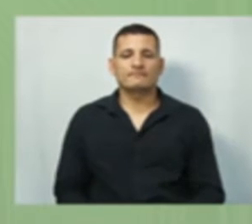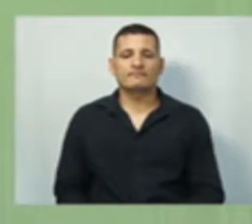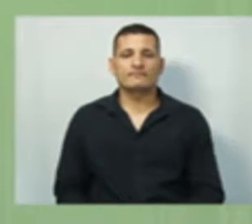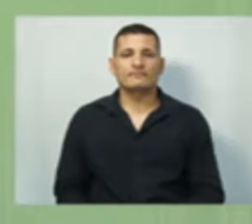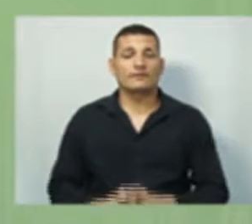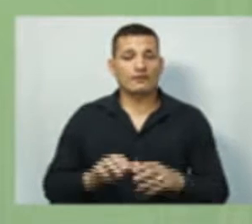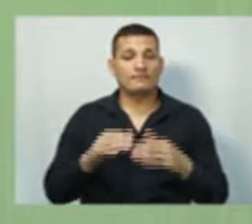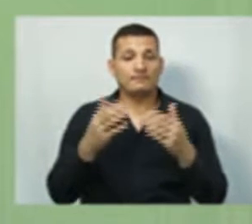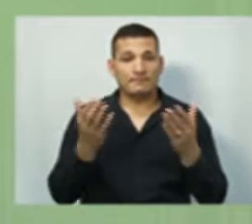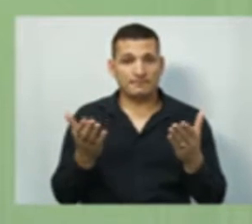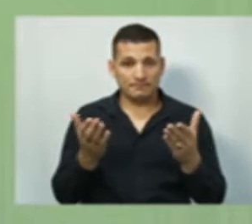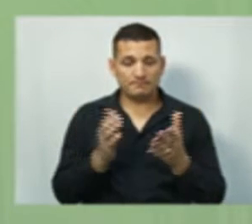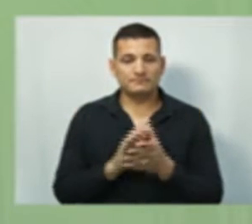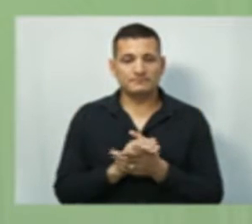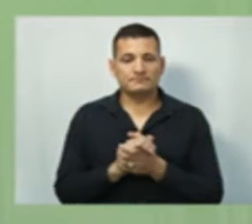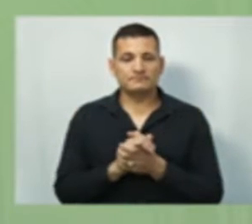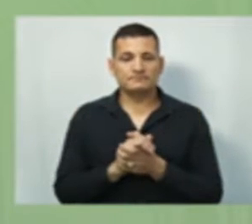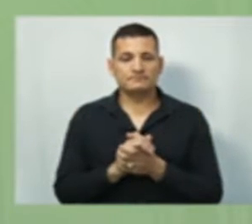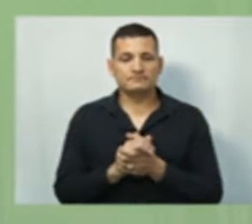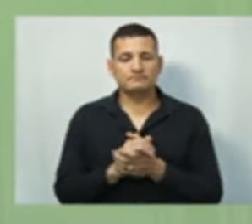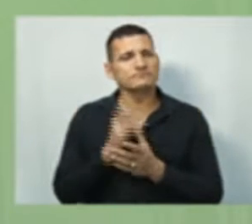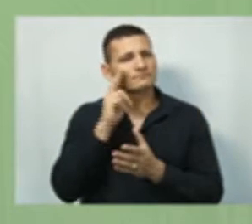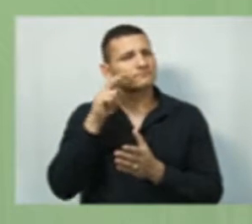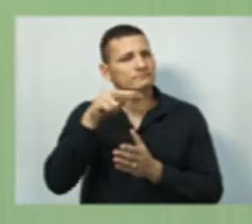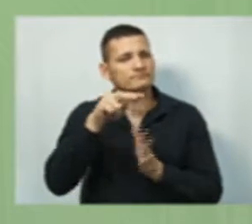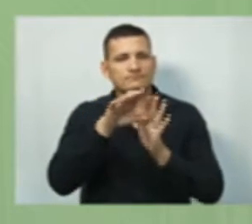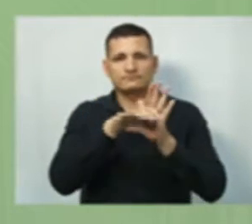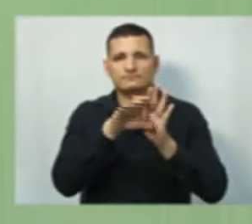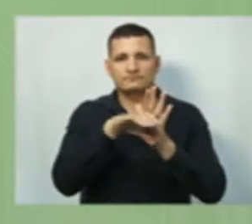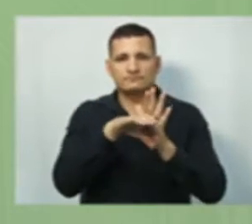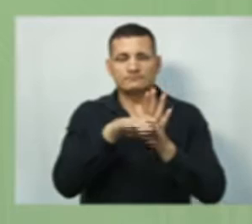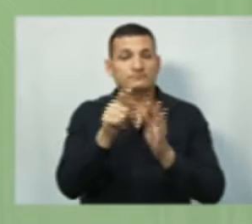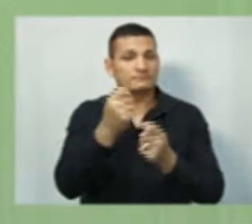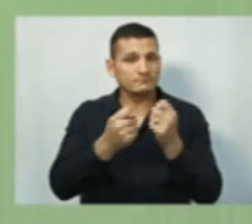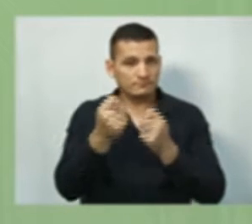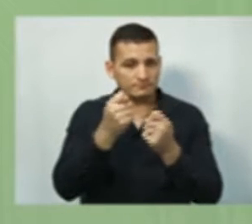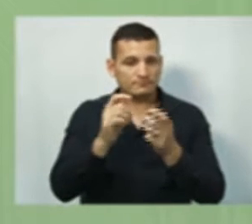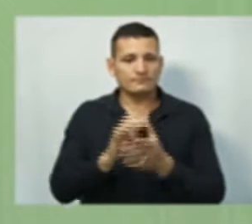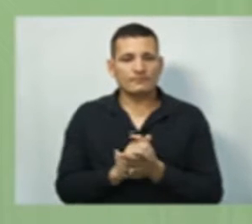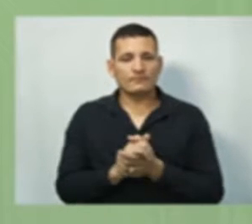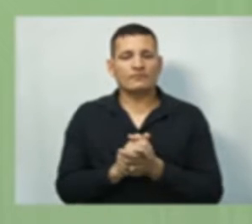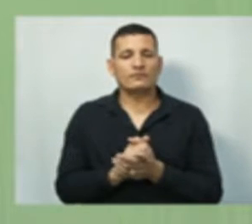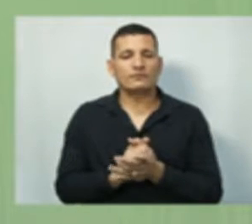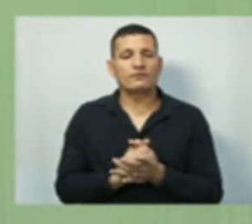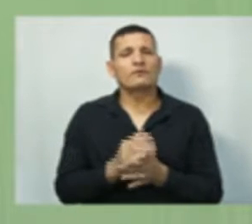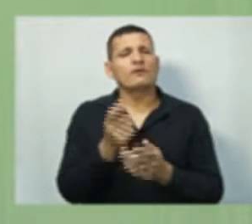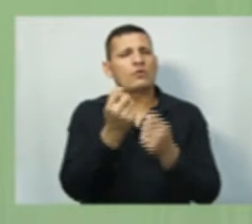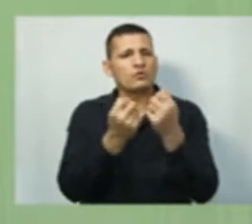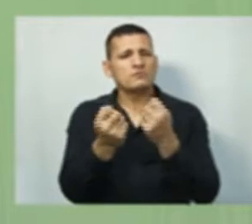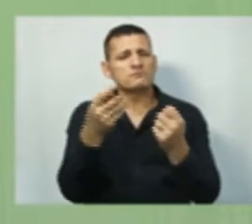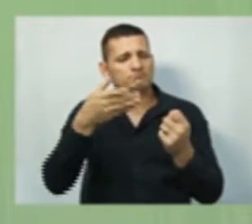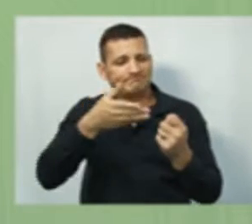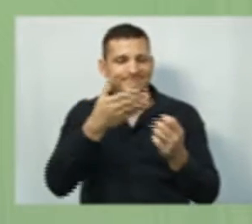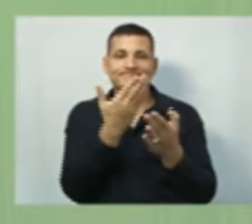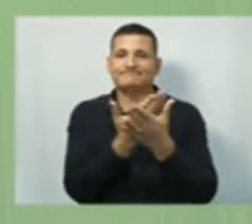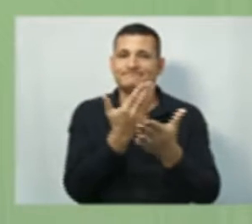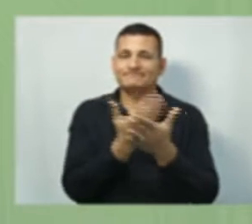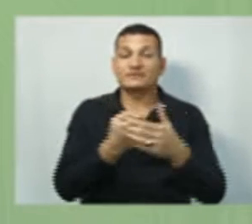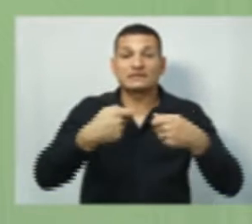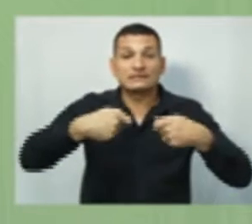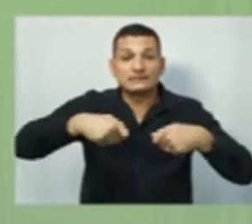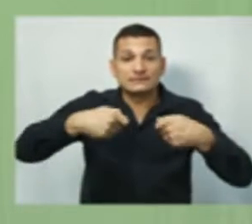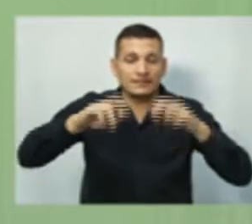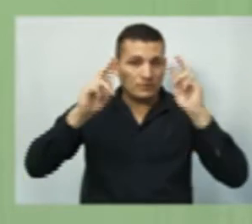Então, vamos ver um pouco mais do conceito de economia? Economias estuda as necessidades humanas, mas limita